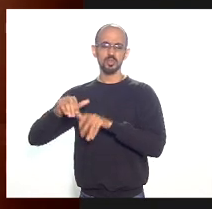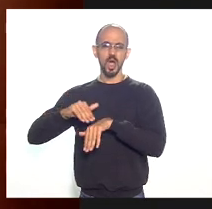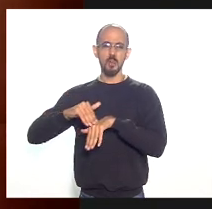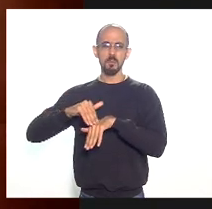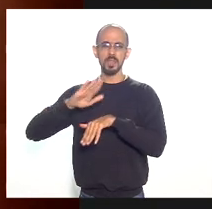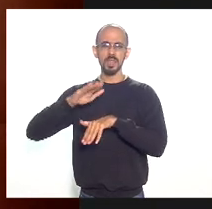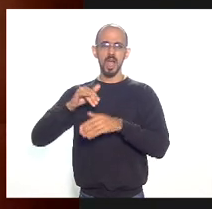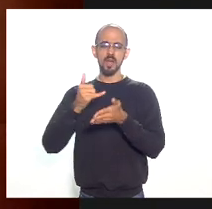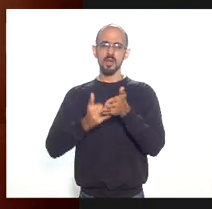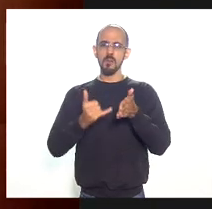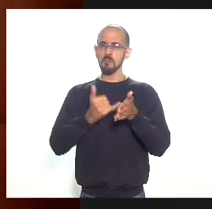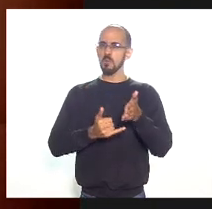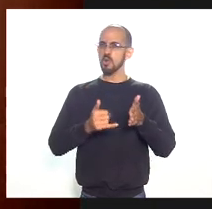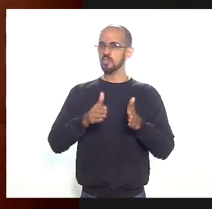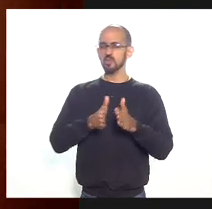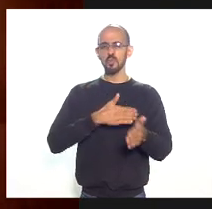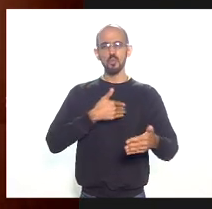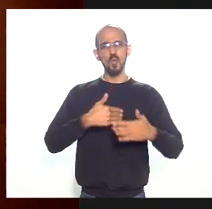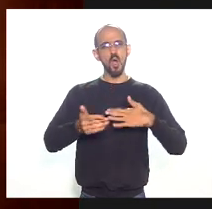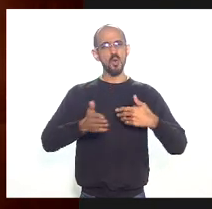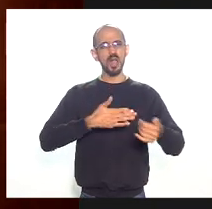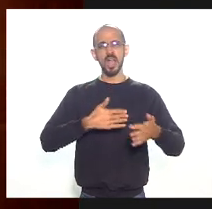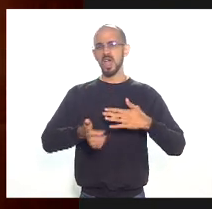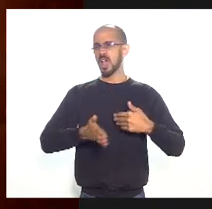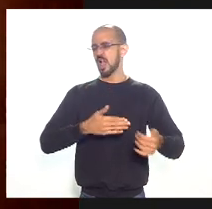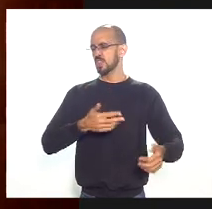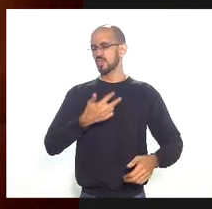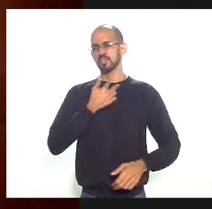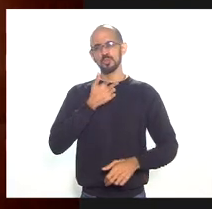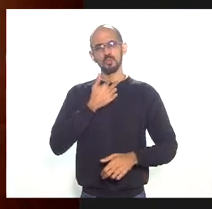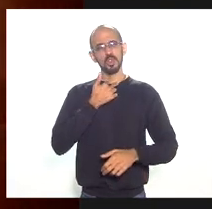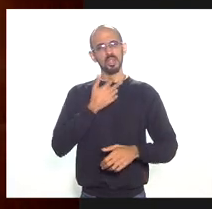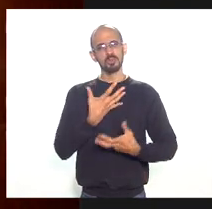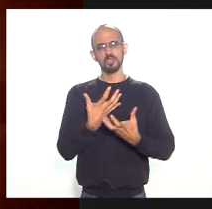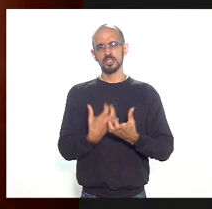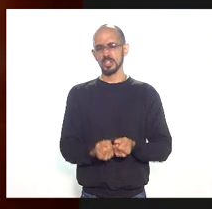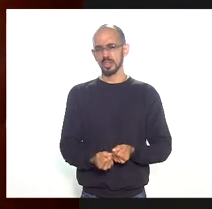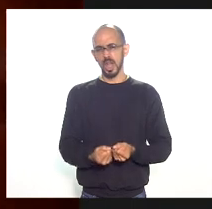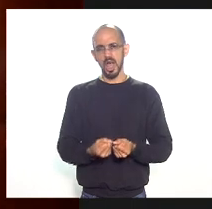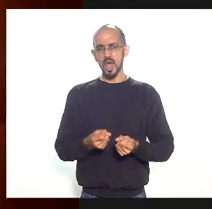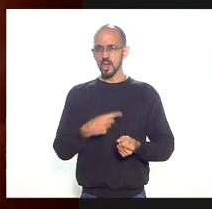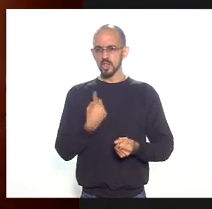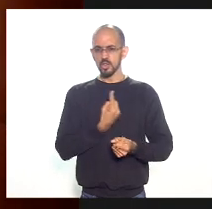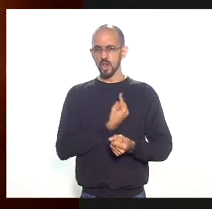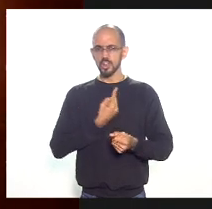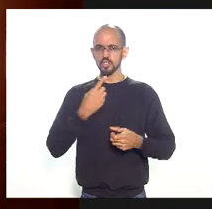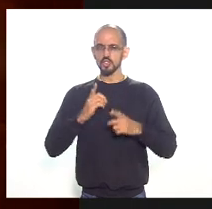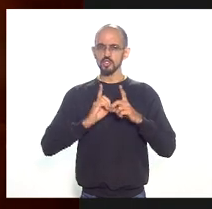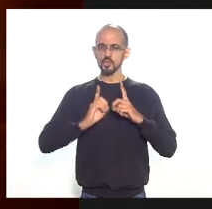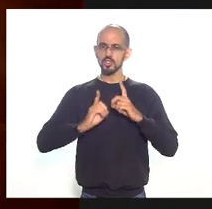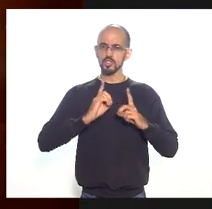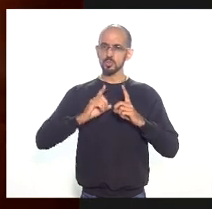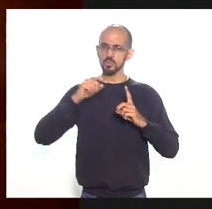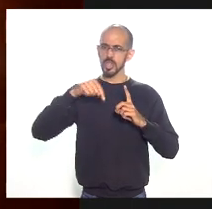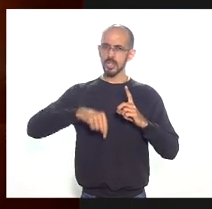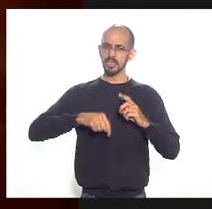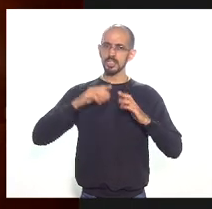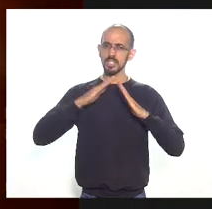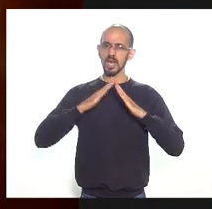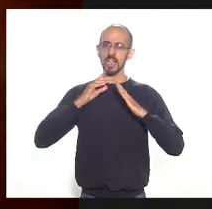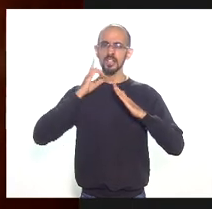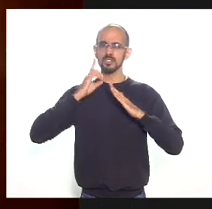tributo, qualquer tributo. Nesse momento, a gente discutiu nessa casa o quanto que era importante a gente